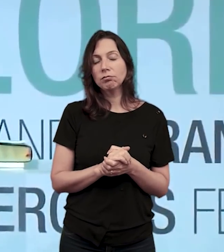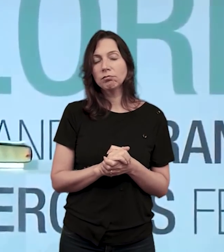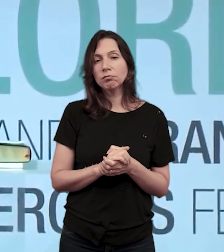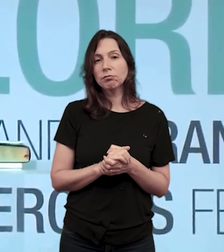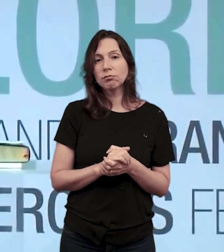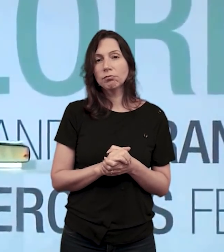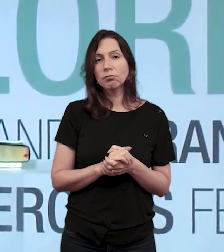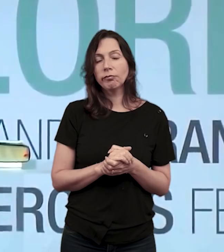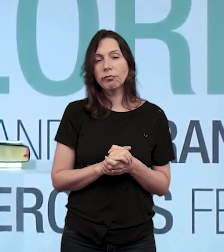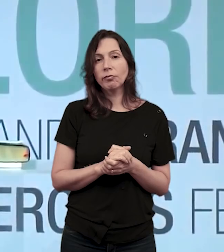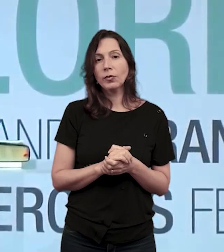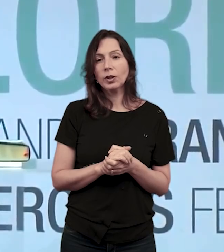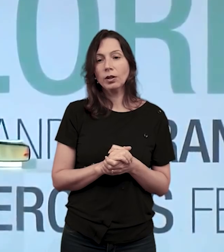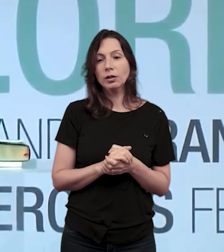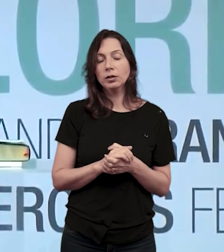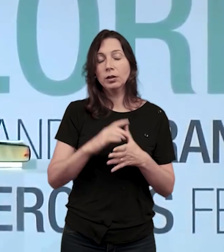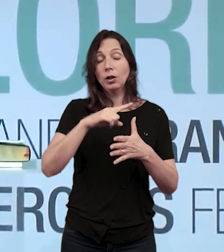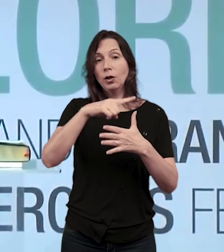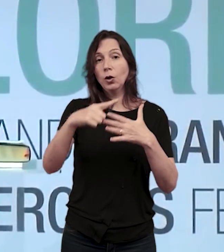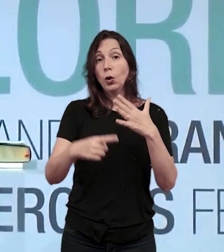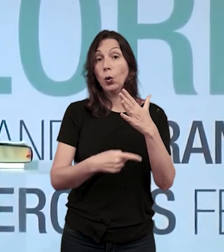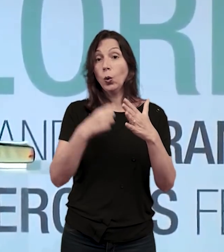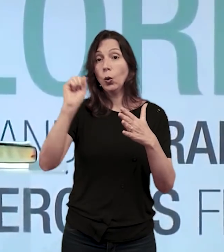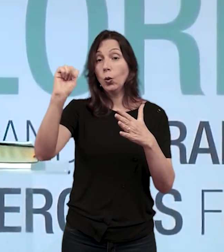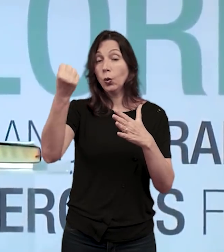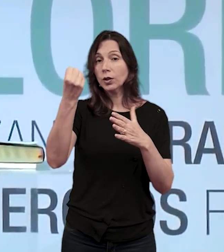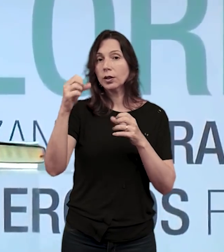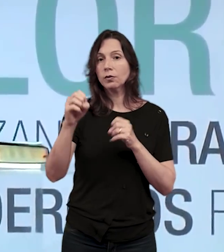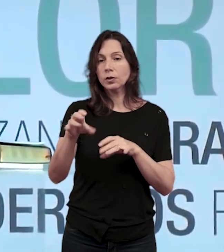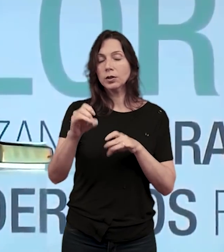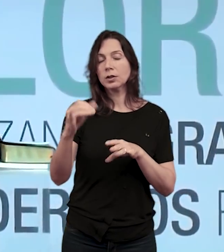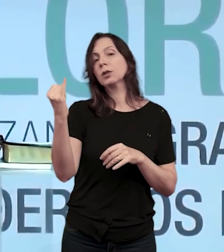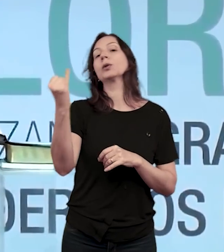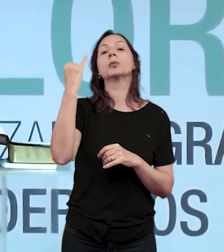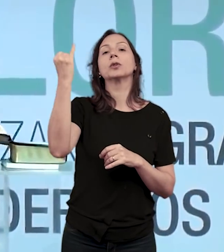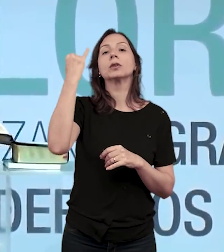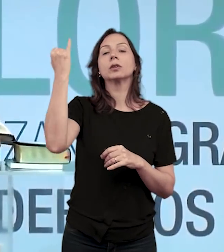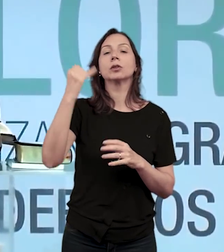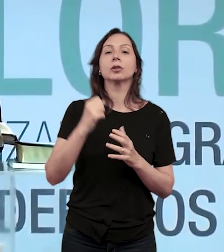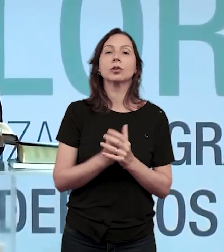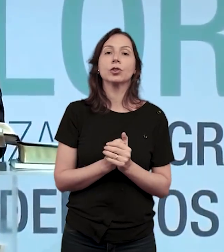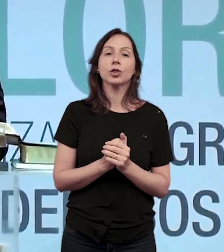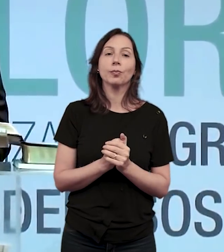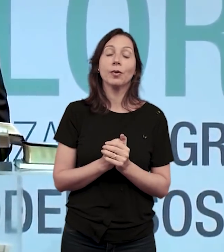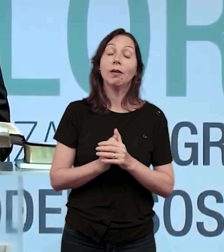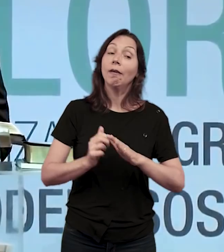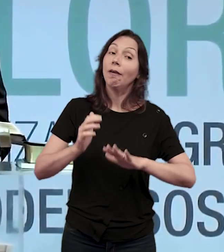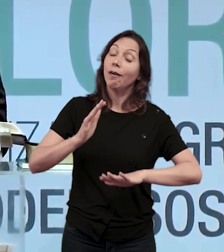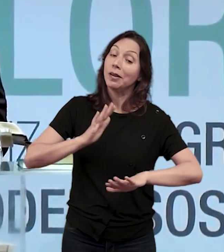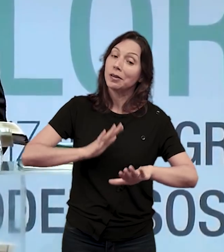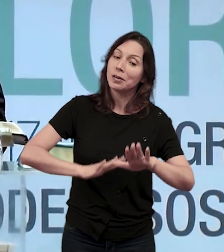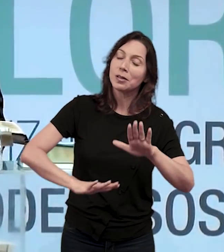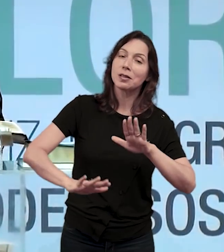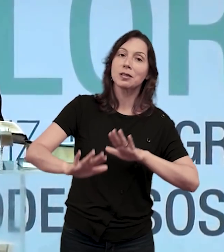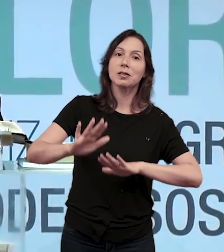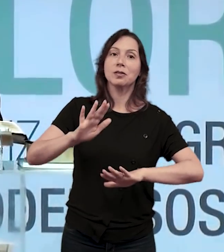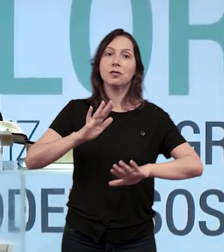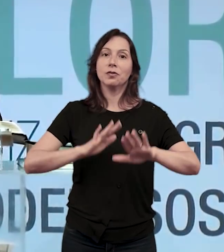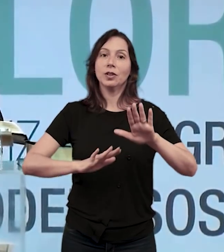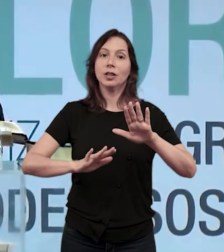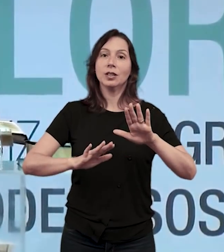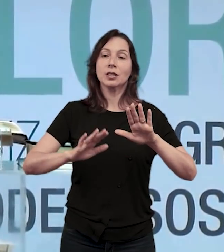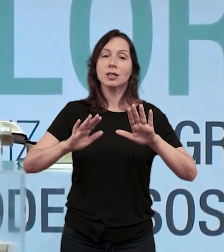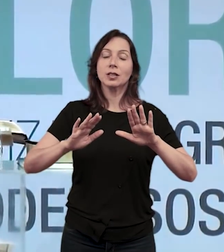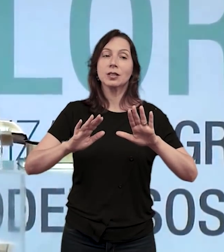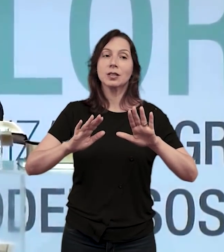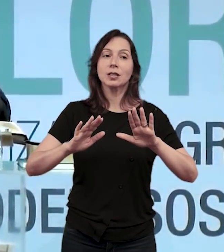suficiente. 8º princípio: nem sempre é propósito de Deus remover o nosso sofrimento. Isso